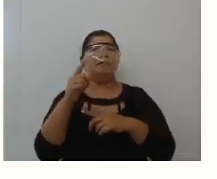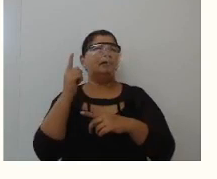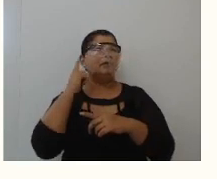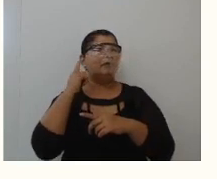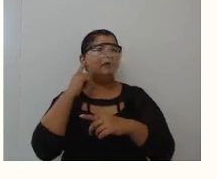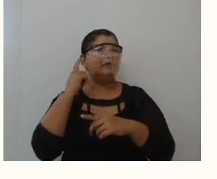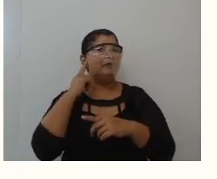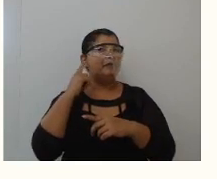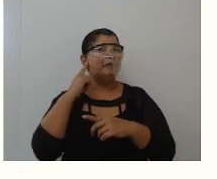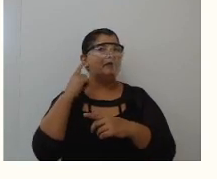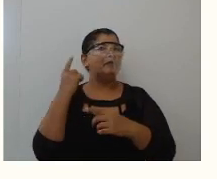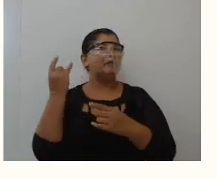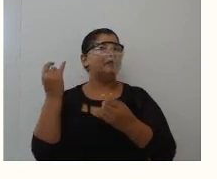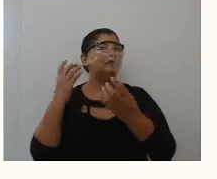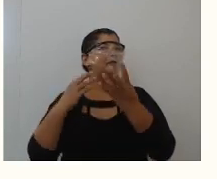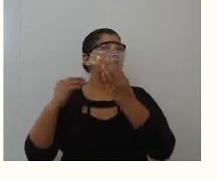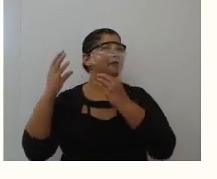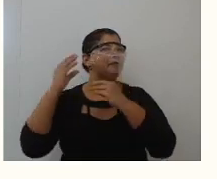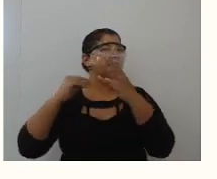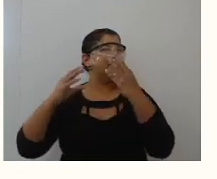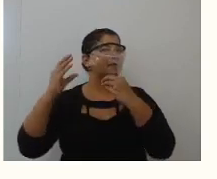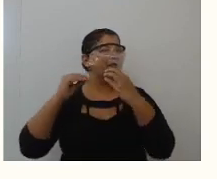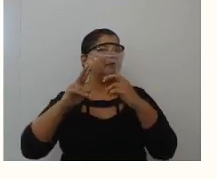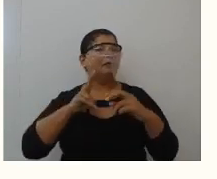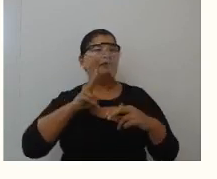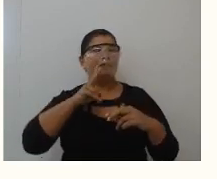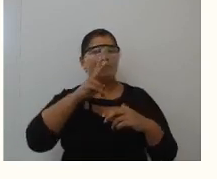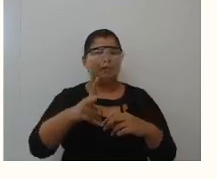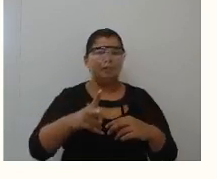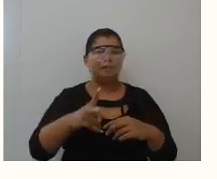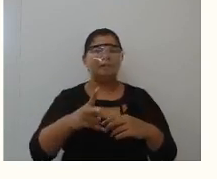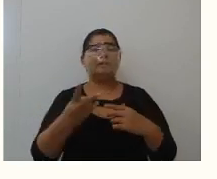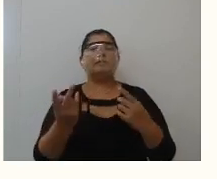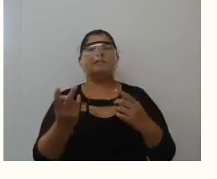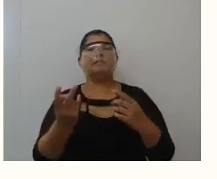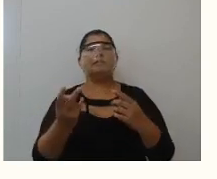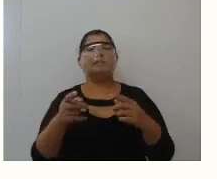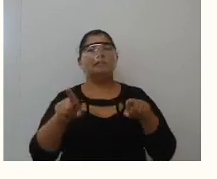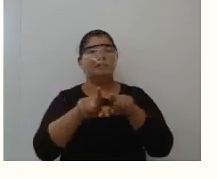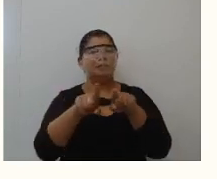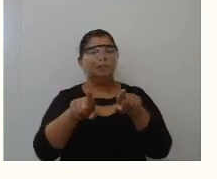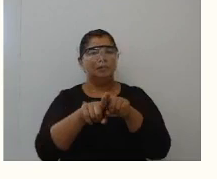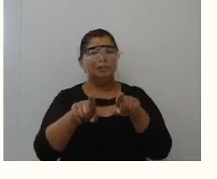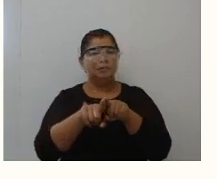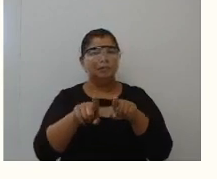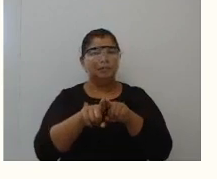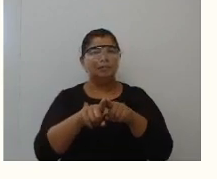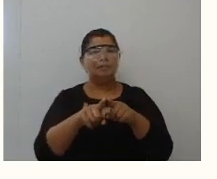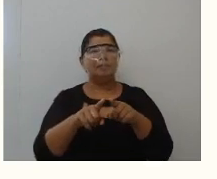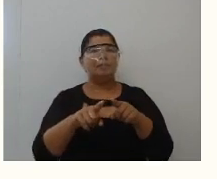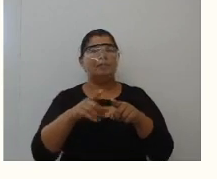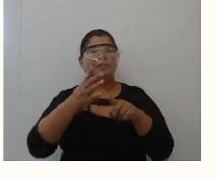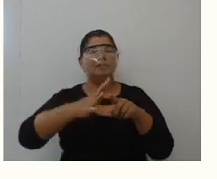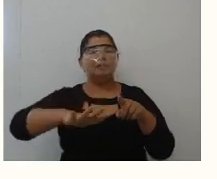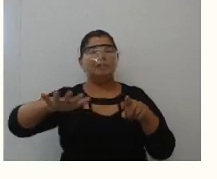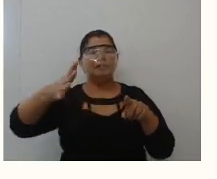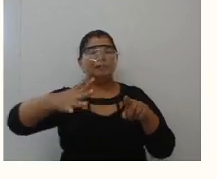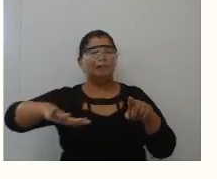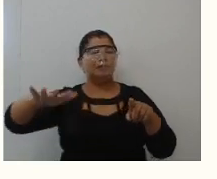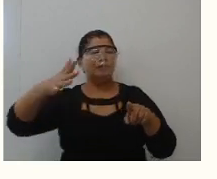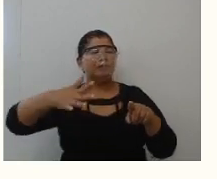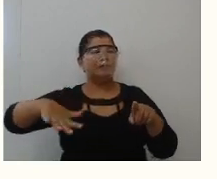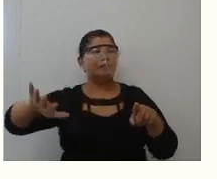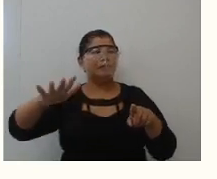ouviam-se amplos bocejos, fortes como o marulhar das